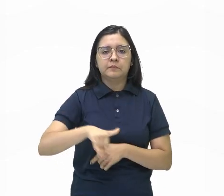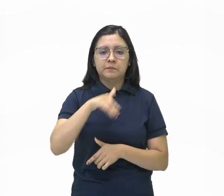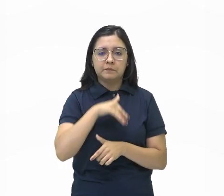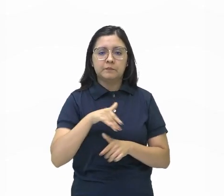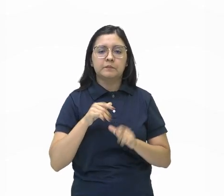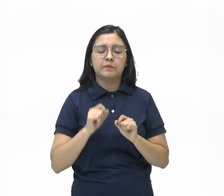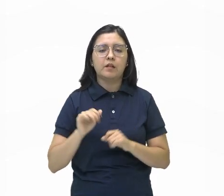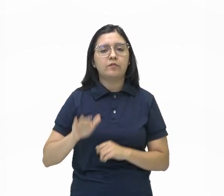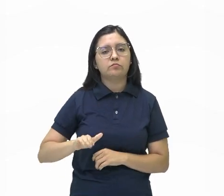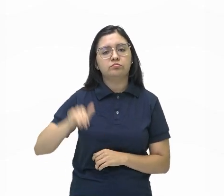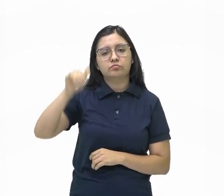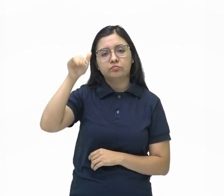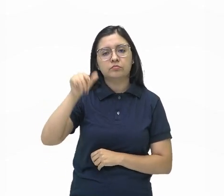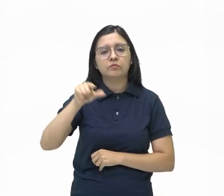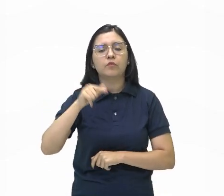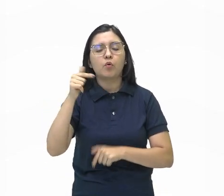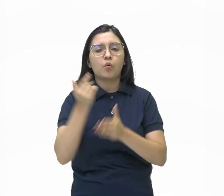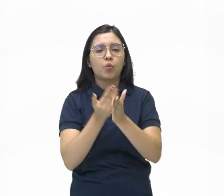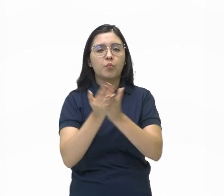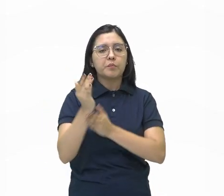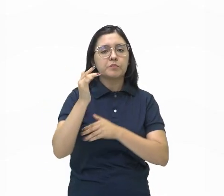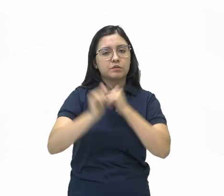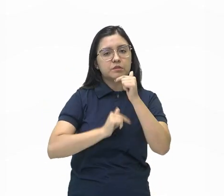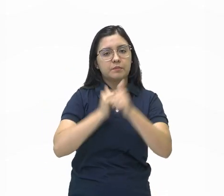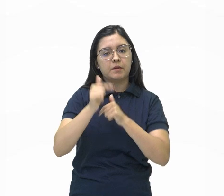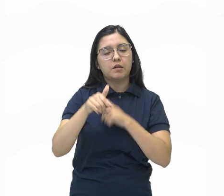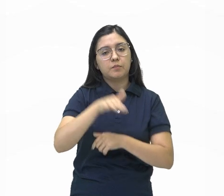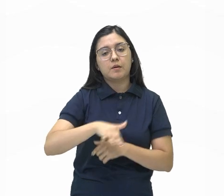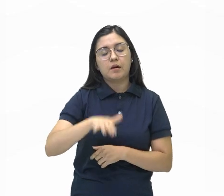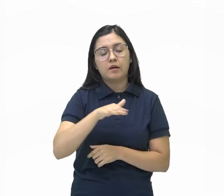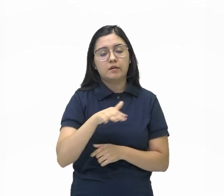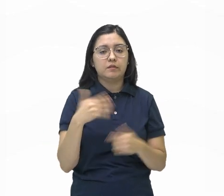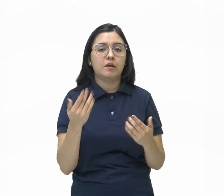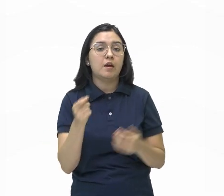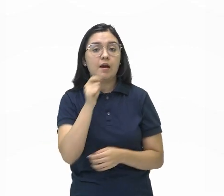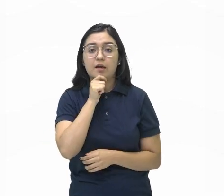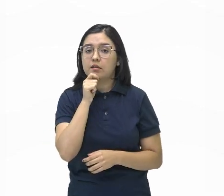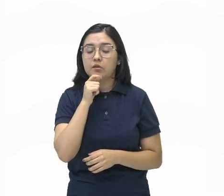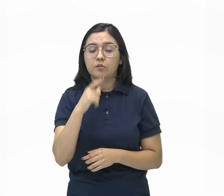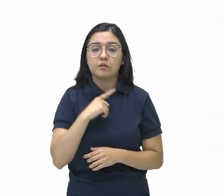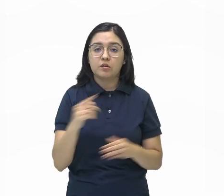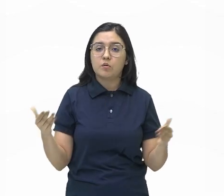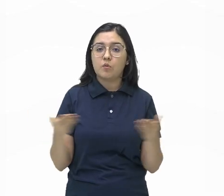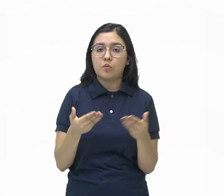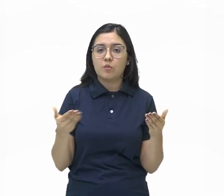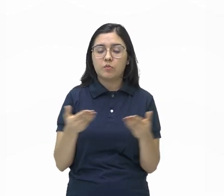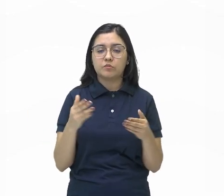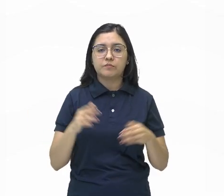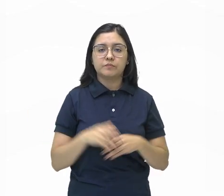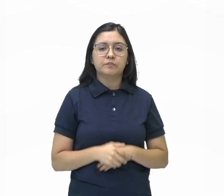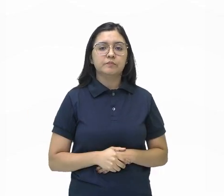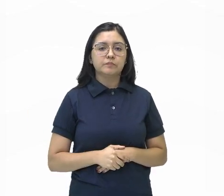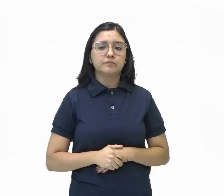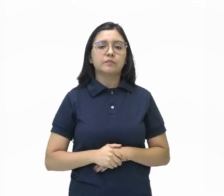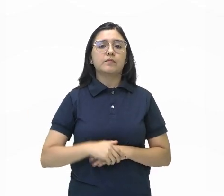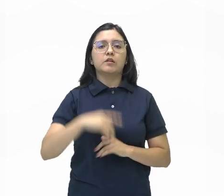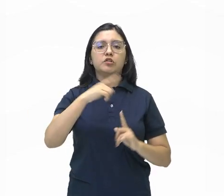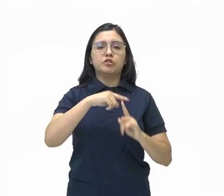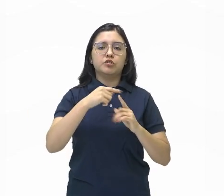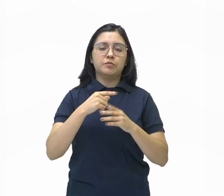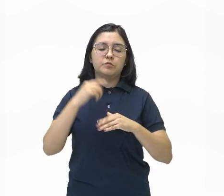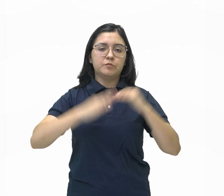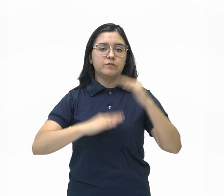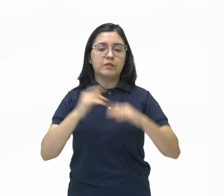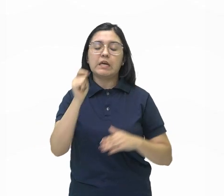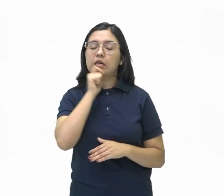elas vão crescer e elas vão encontrar lá na frente certo tipo de profissões que nem existem